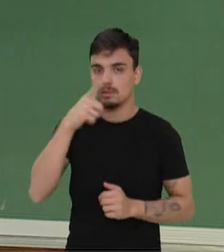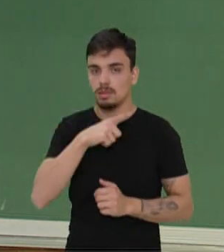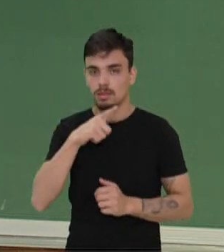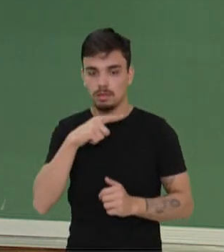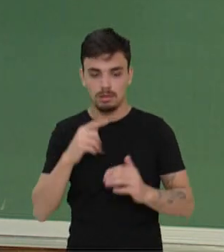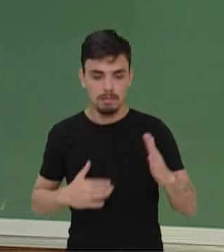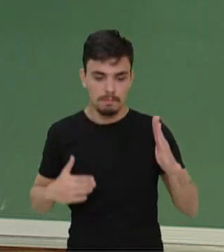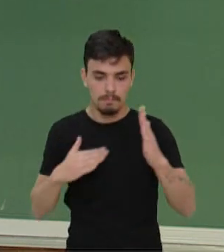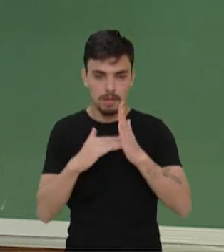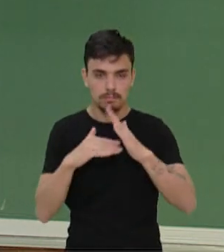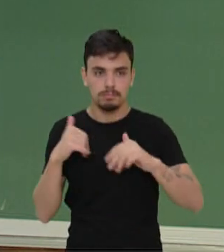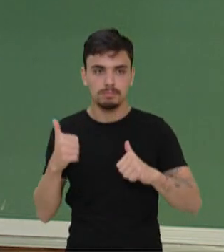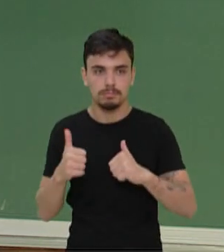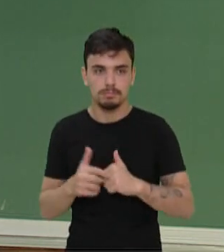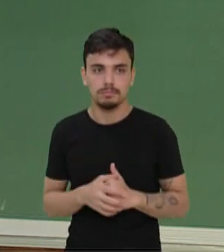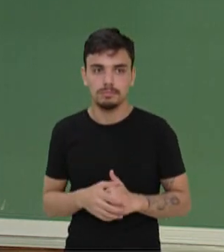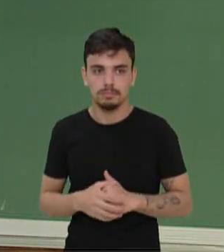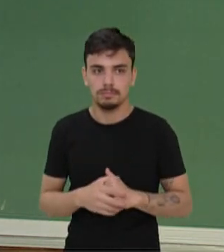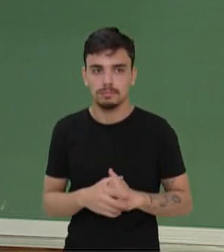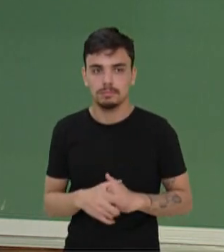máxima.